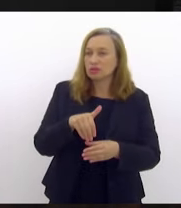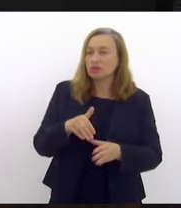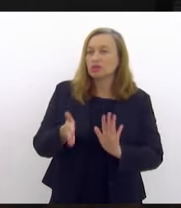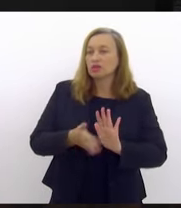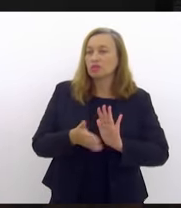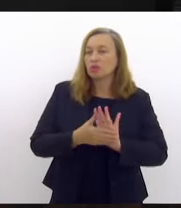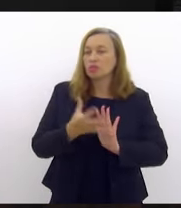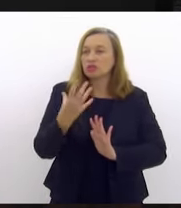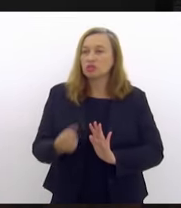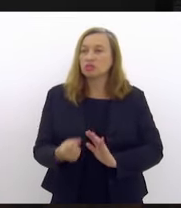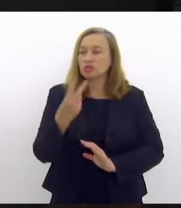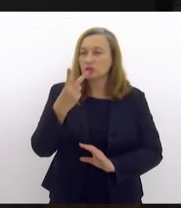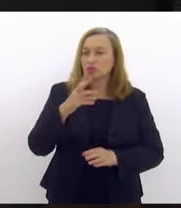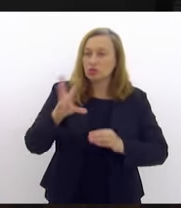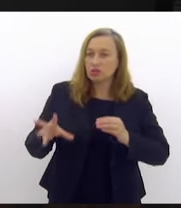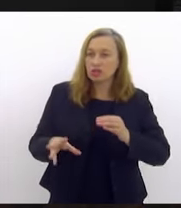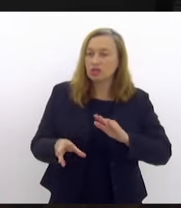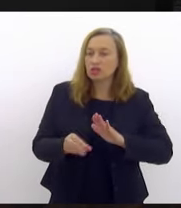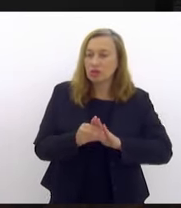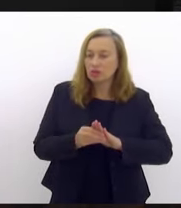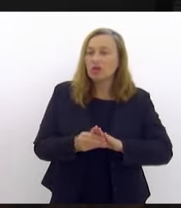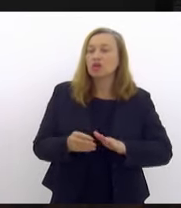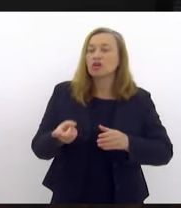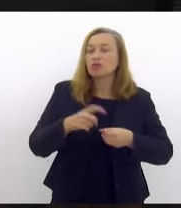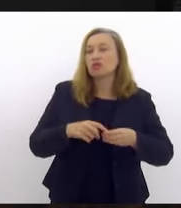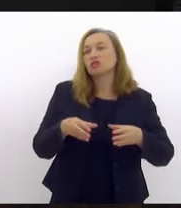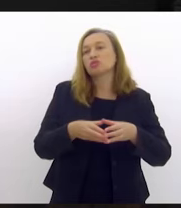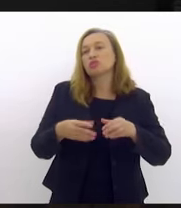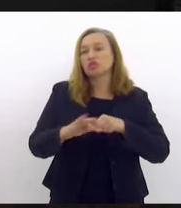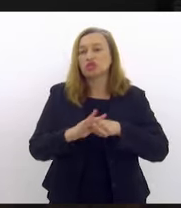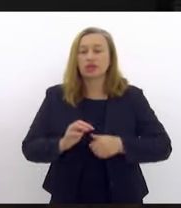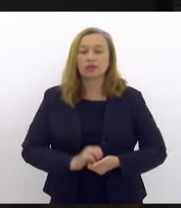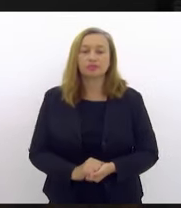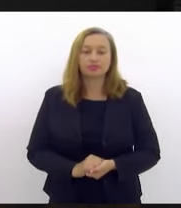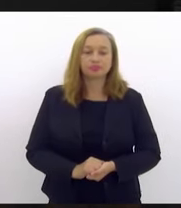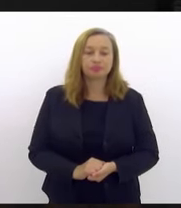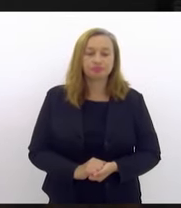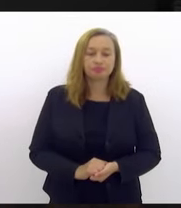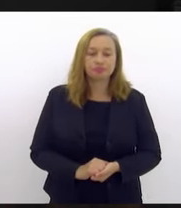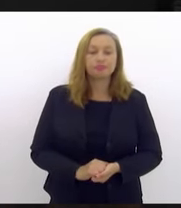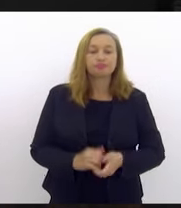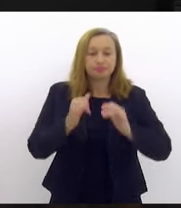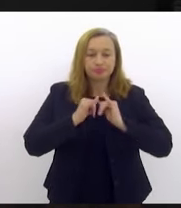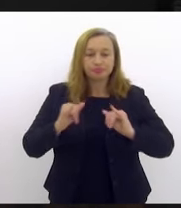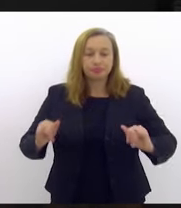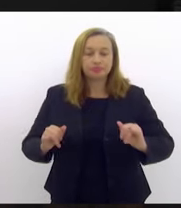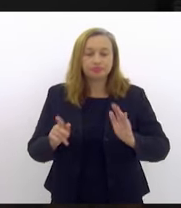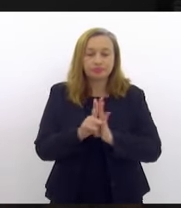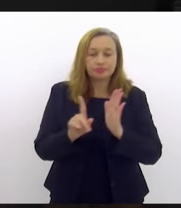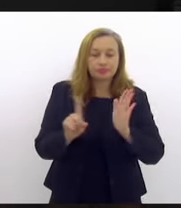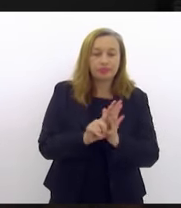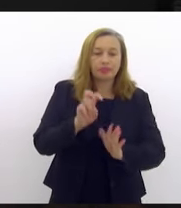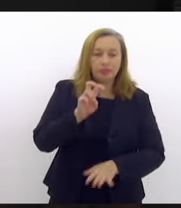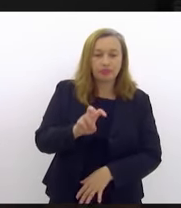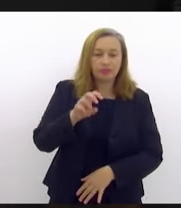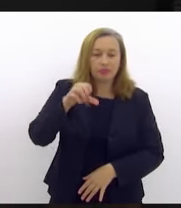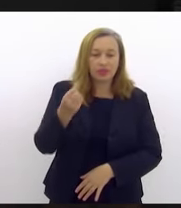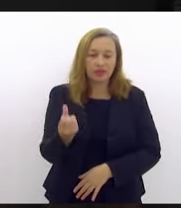presente proposta recebeu duas emendas e retorna às comissões técnicas. Anuncio o projeto de lei